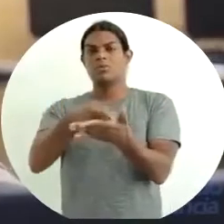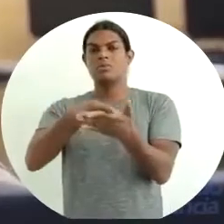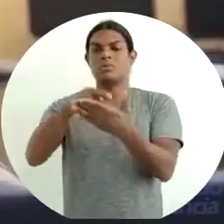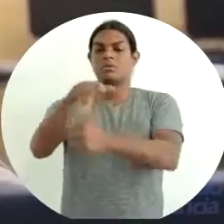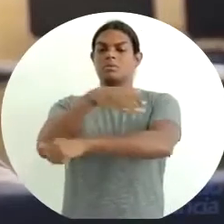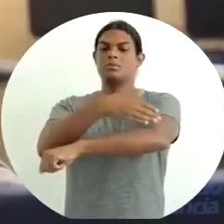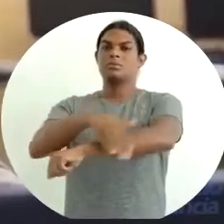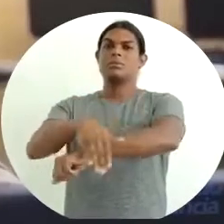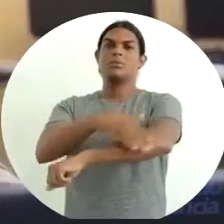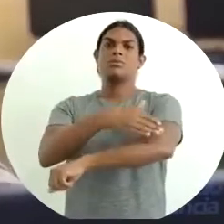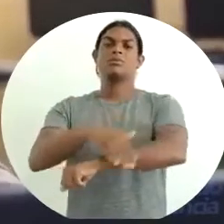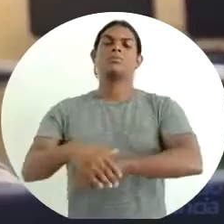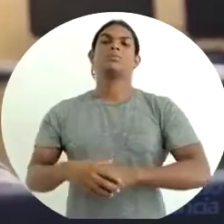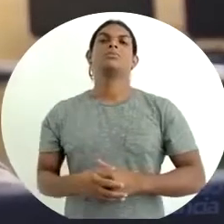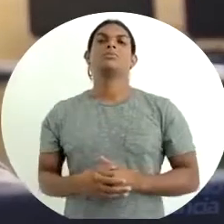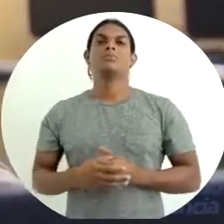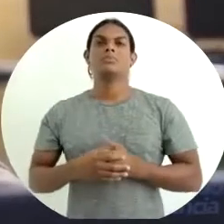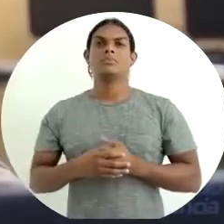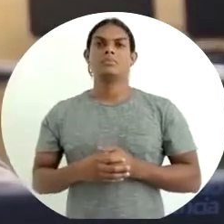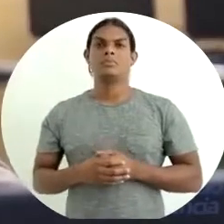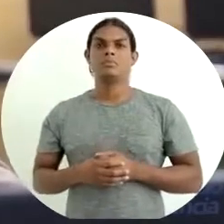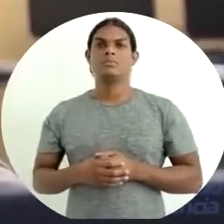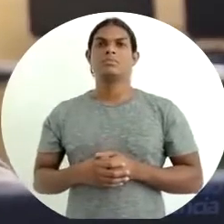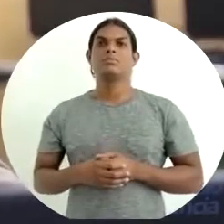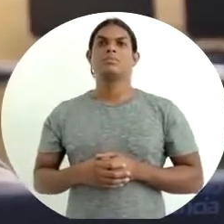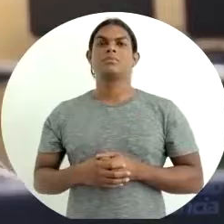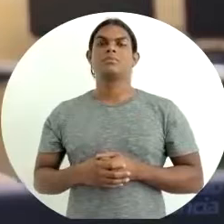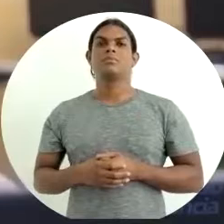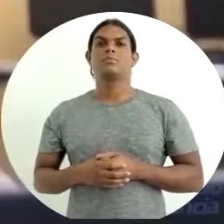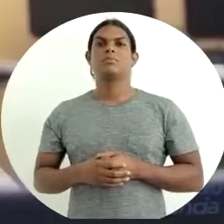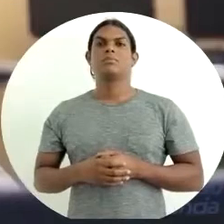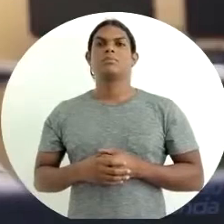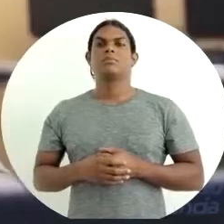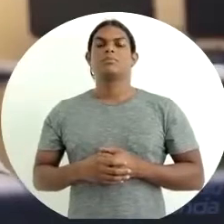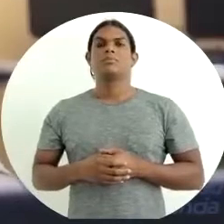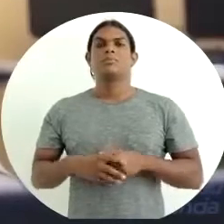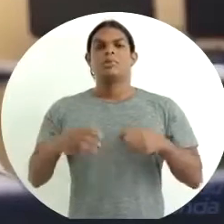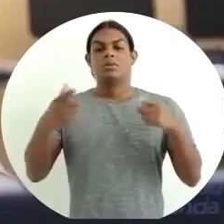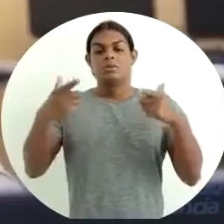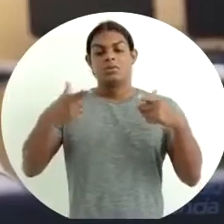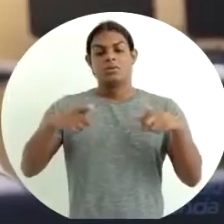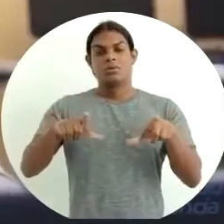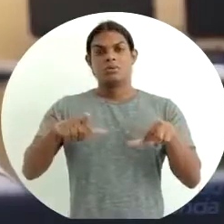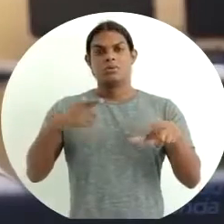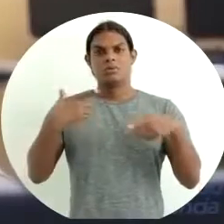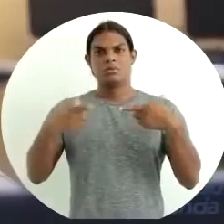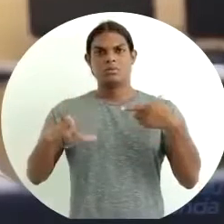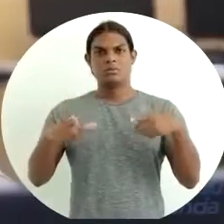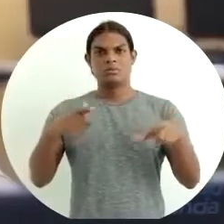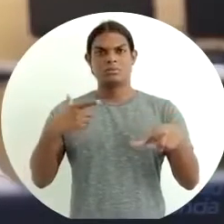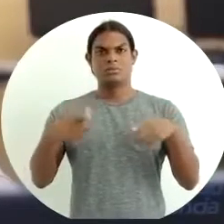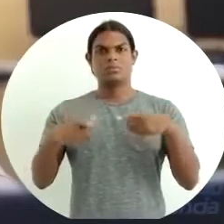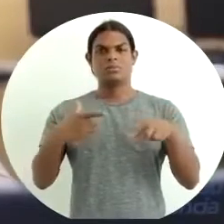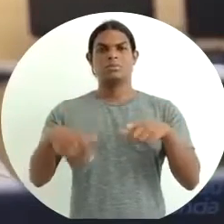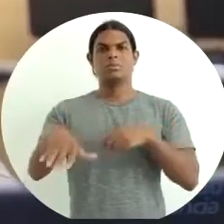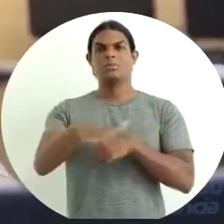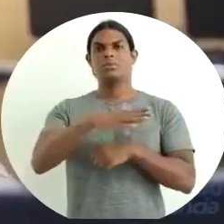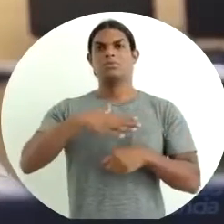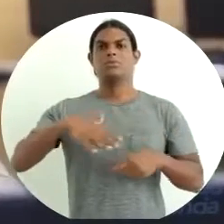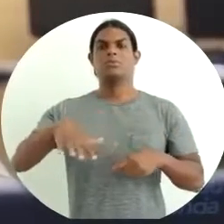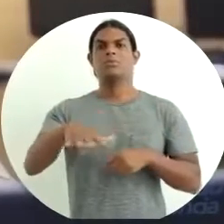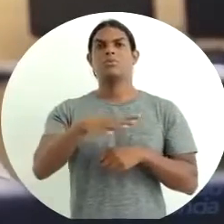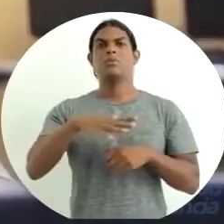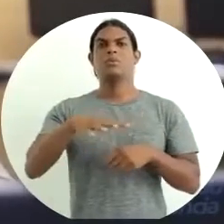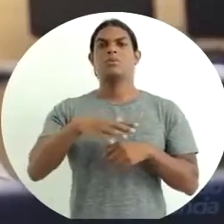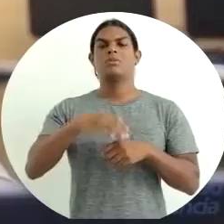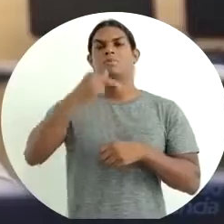para a fábrica, não fala para a loja. Fala local de trabalho. O local de trabalho é onde o empregado